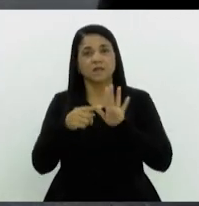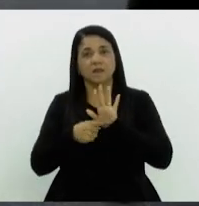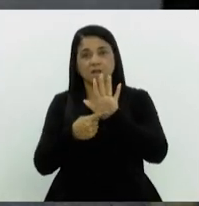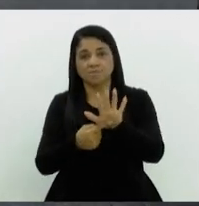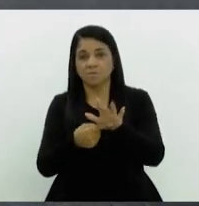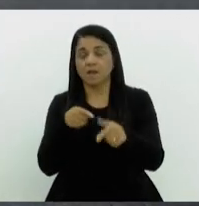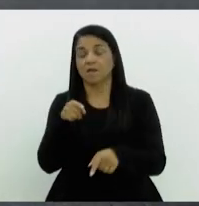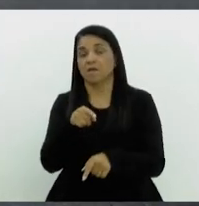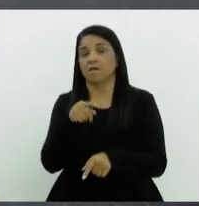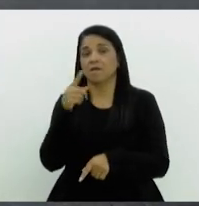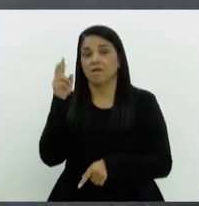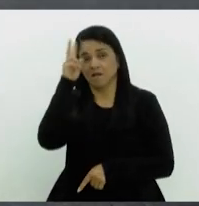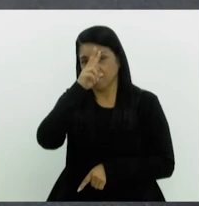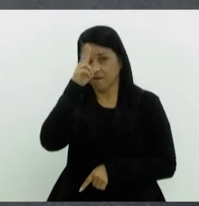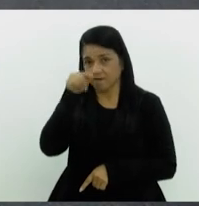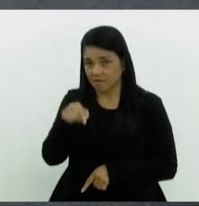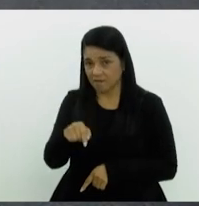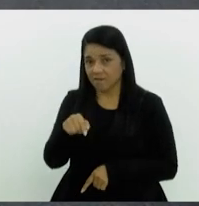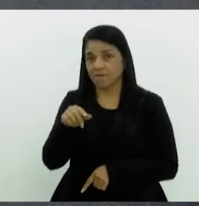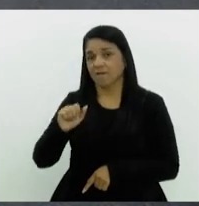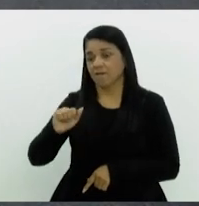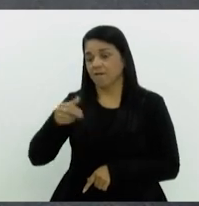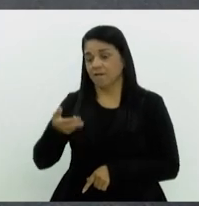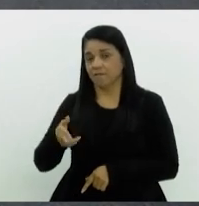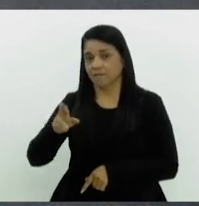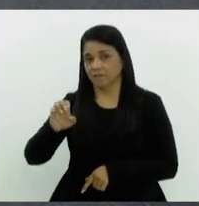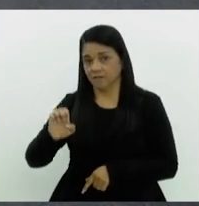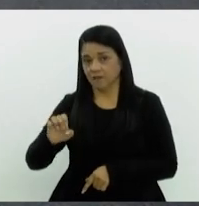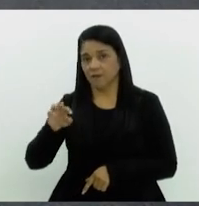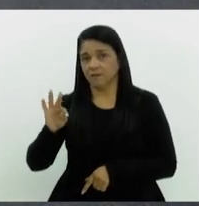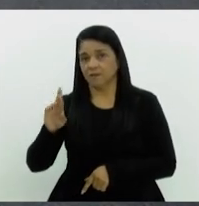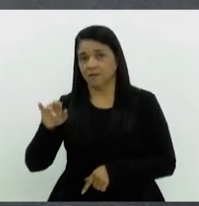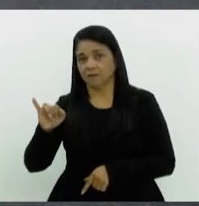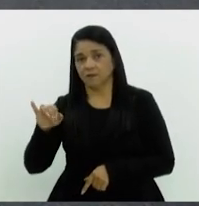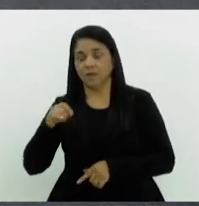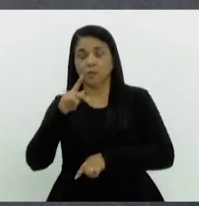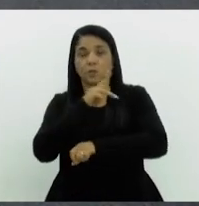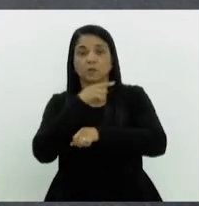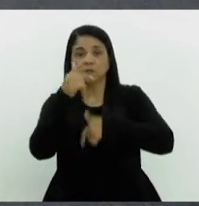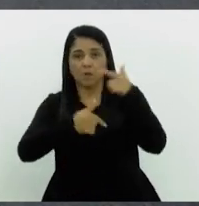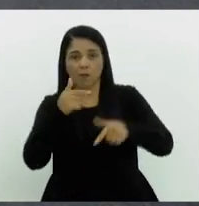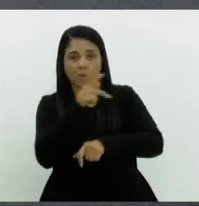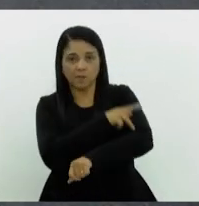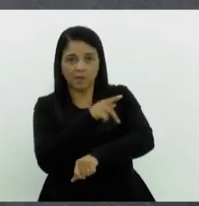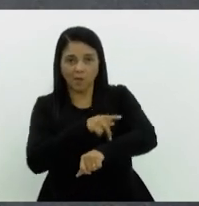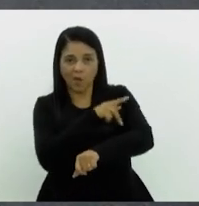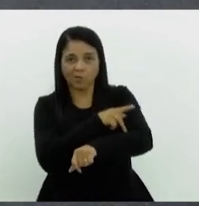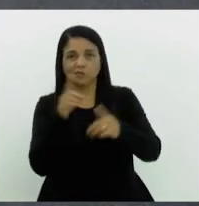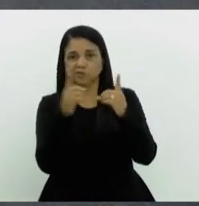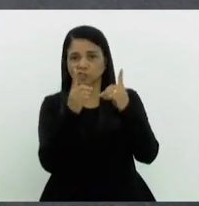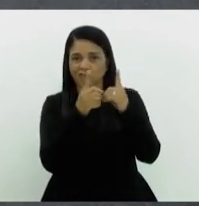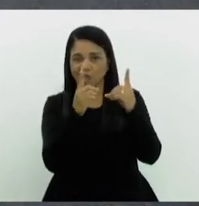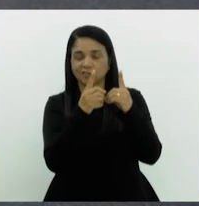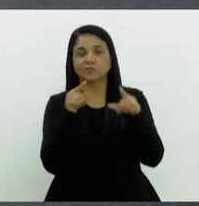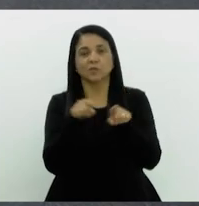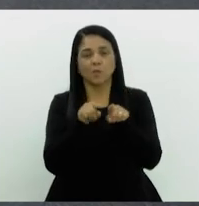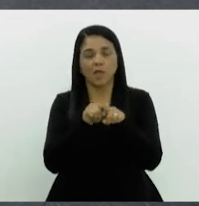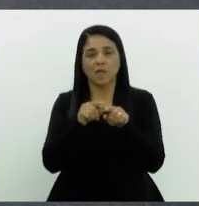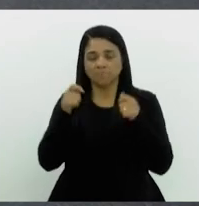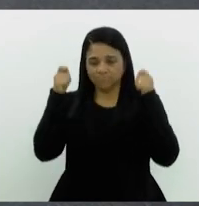André Trigueiro, desde trabalho pedagógico e didático, mas também é um